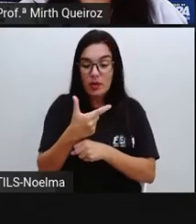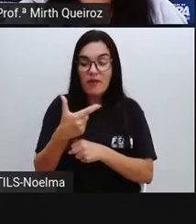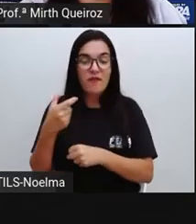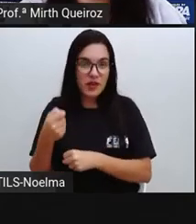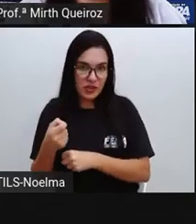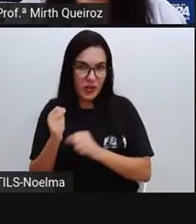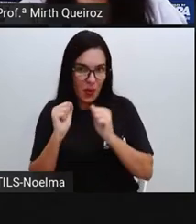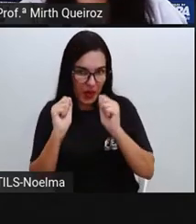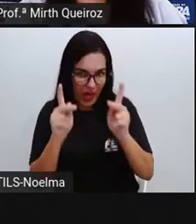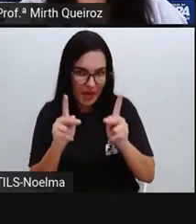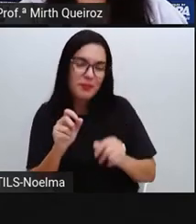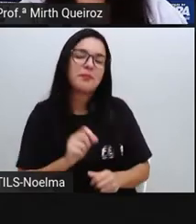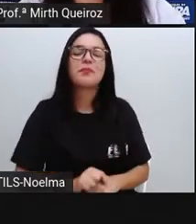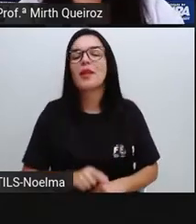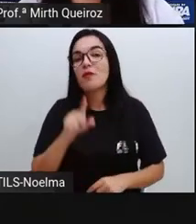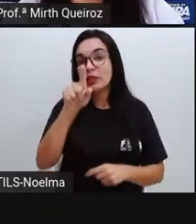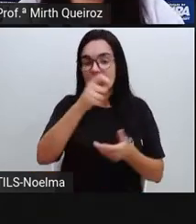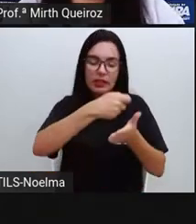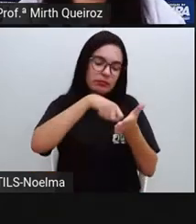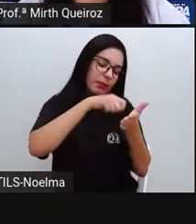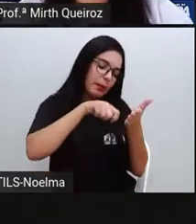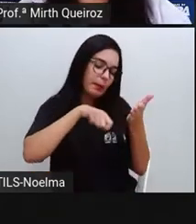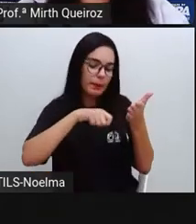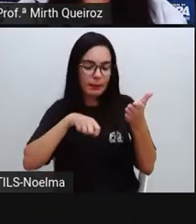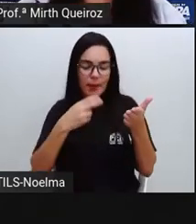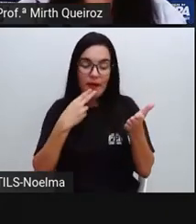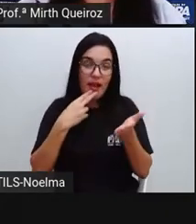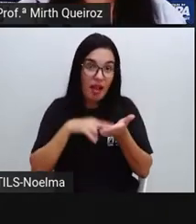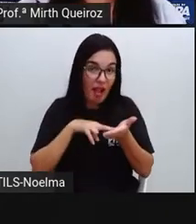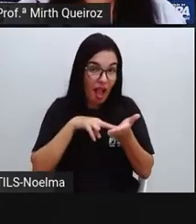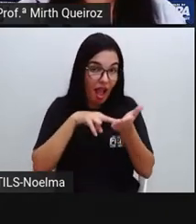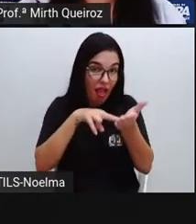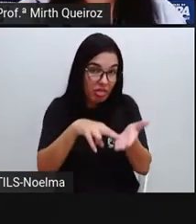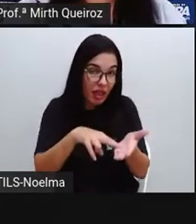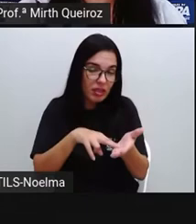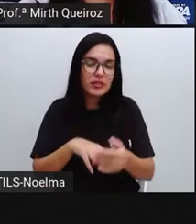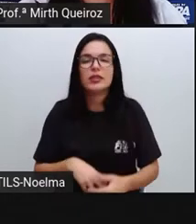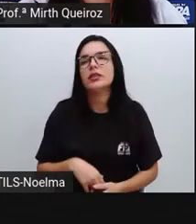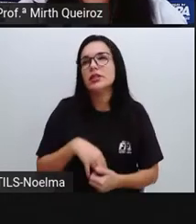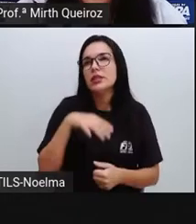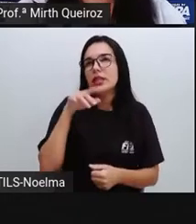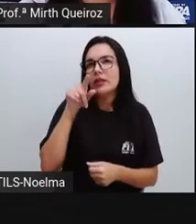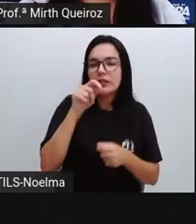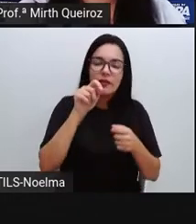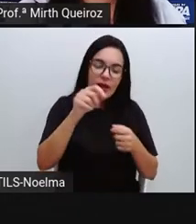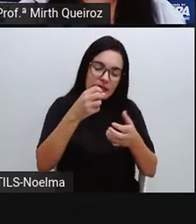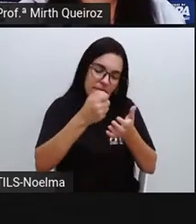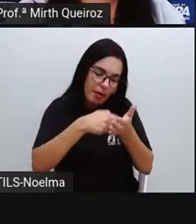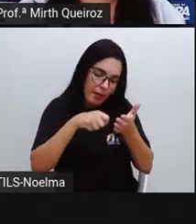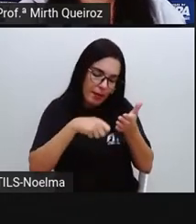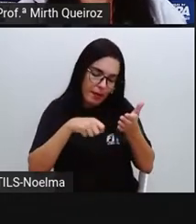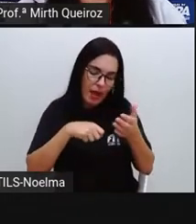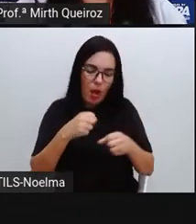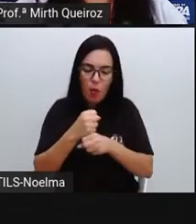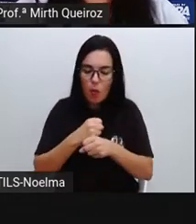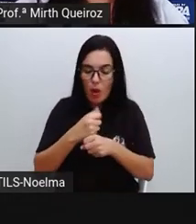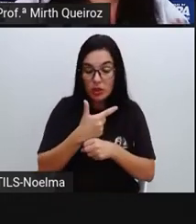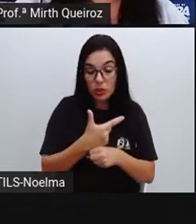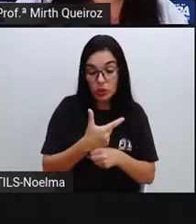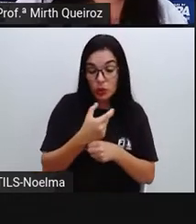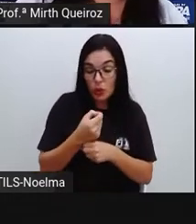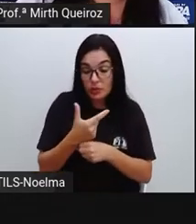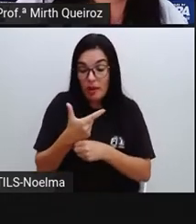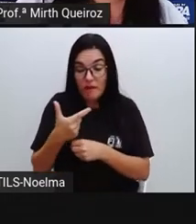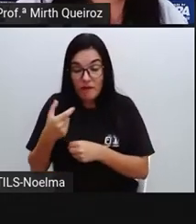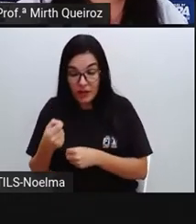vão escrever uma carta para o futuro falando desse momento que nós estamos passando, né? Desse ano de 2000, do ano